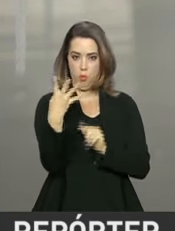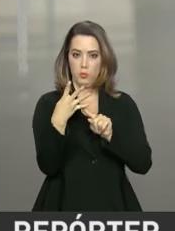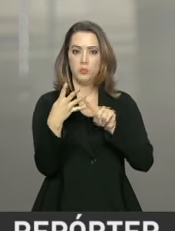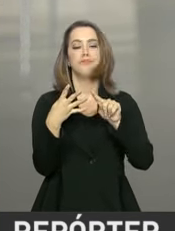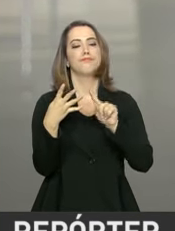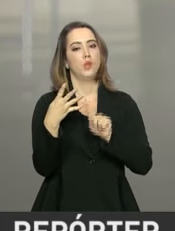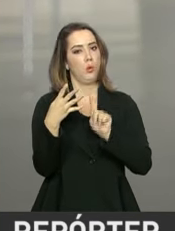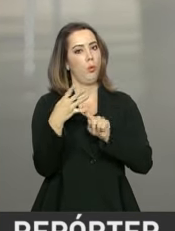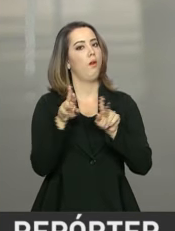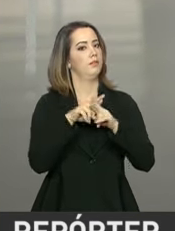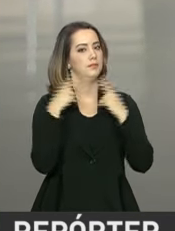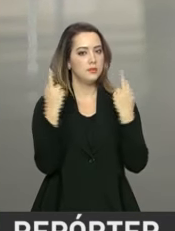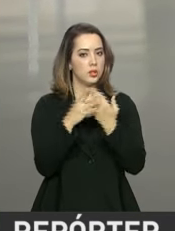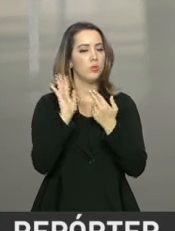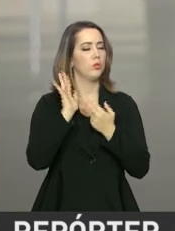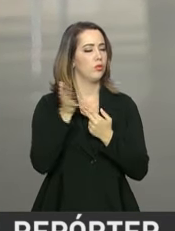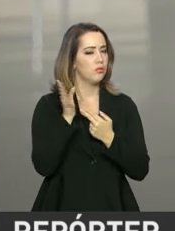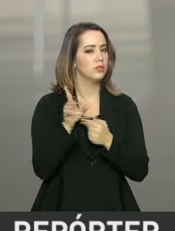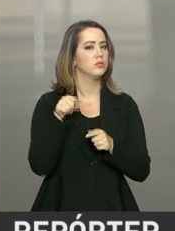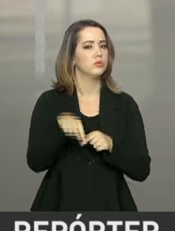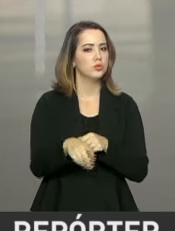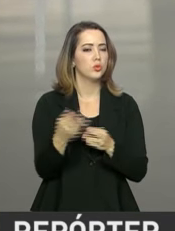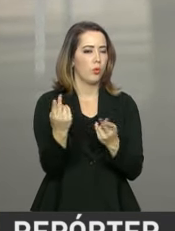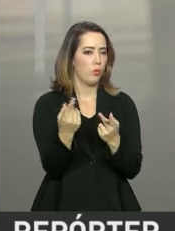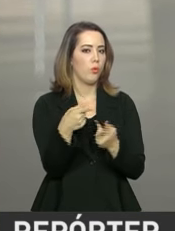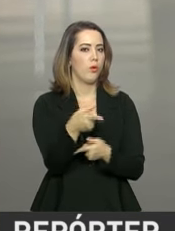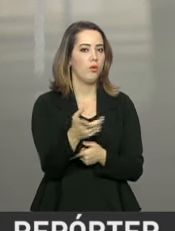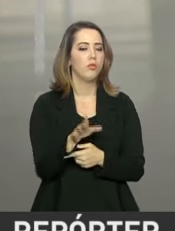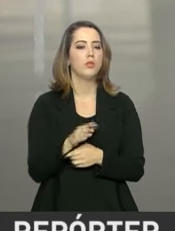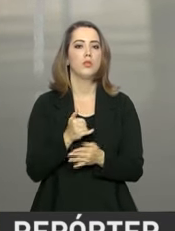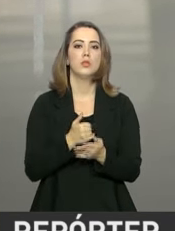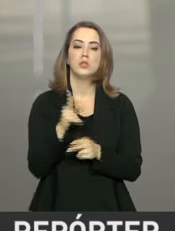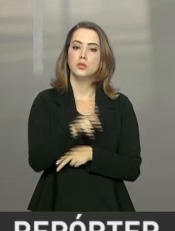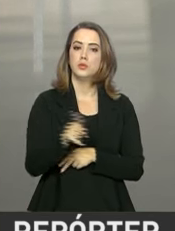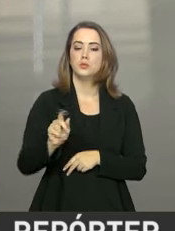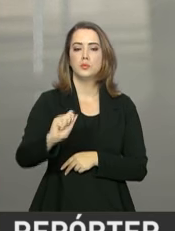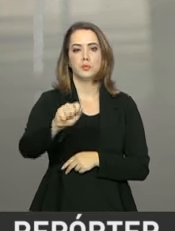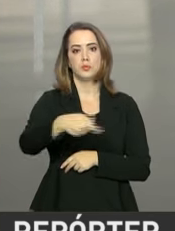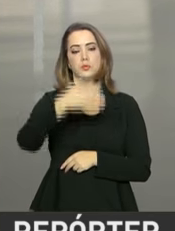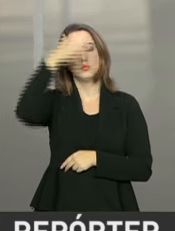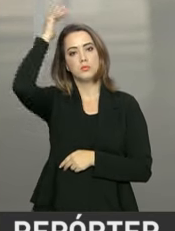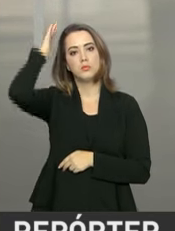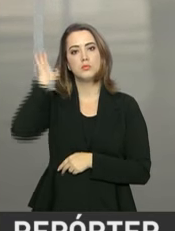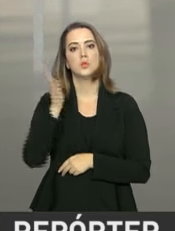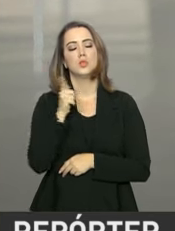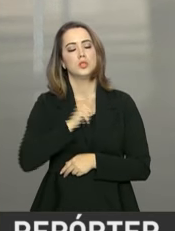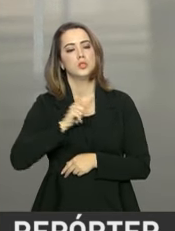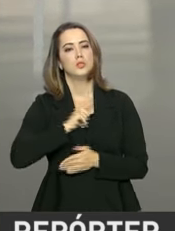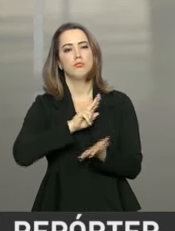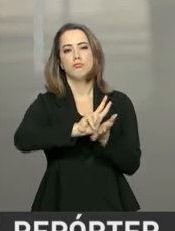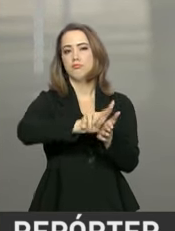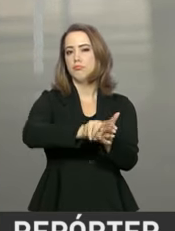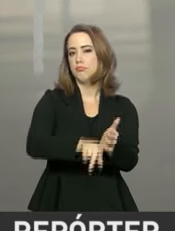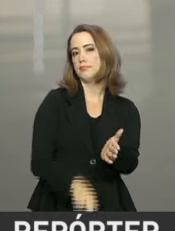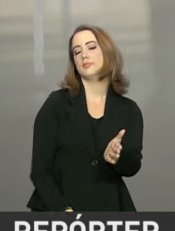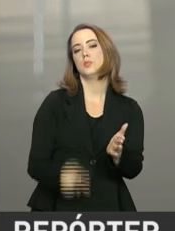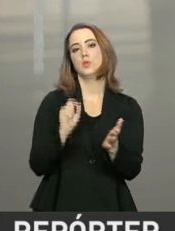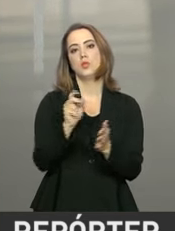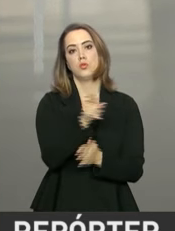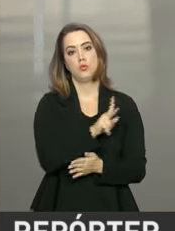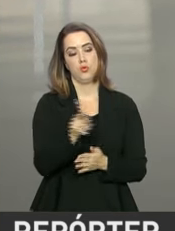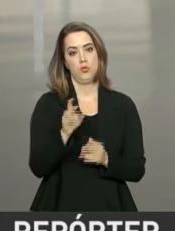o presidente exercício Michel Temer PR move desde que chegou ao poder em maio já estiveram presentes com o presidente em